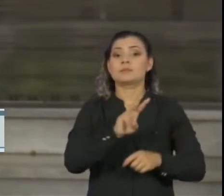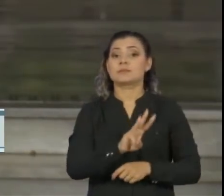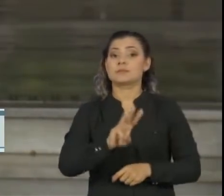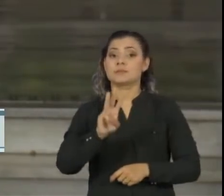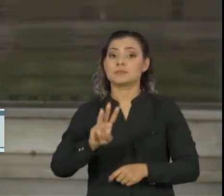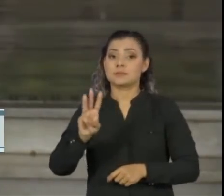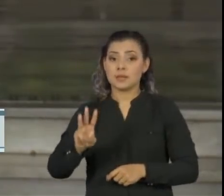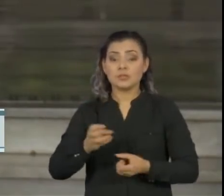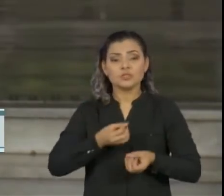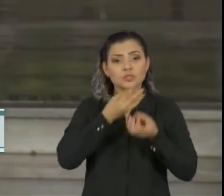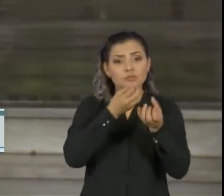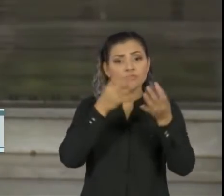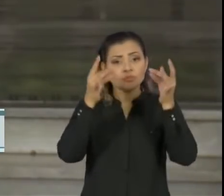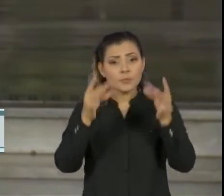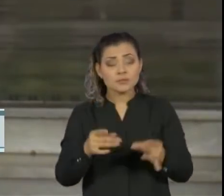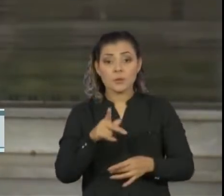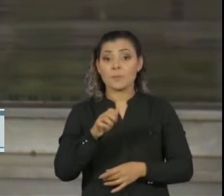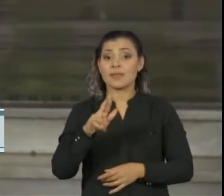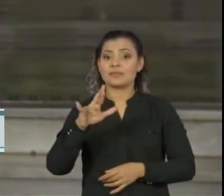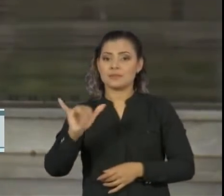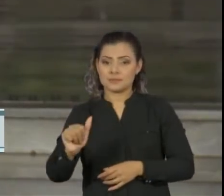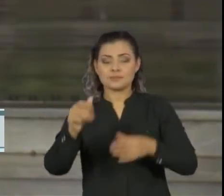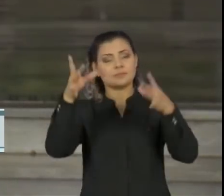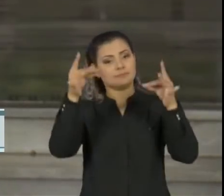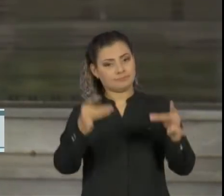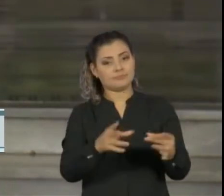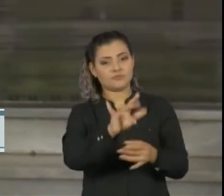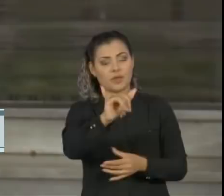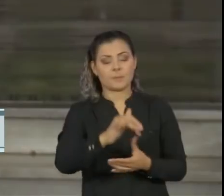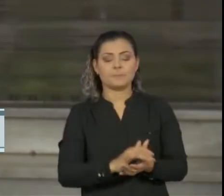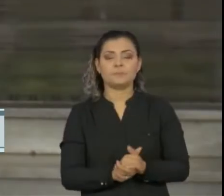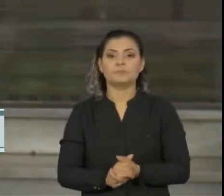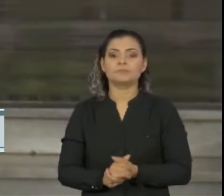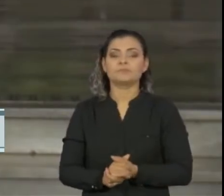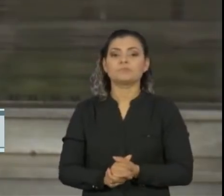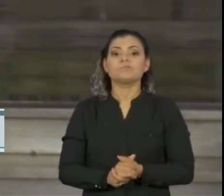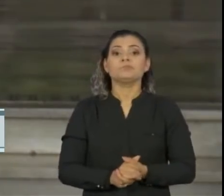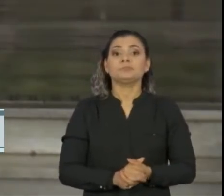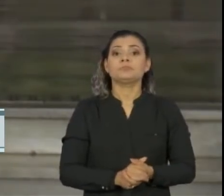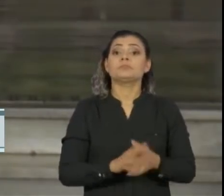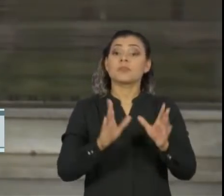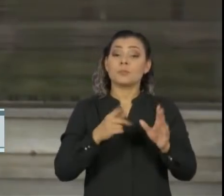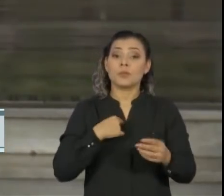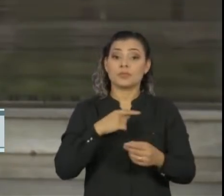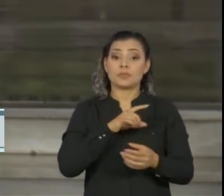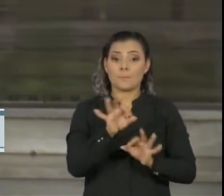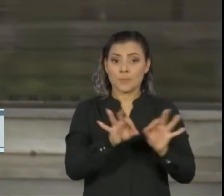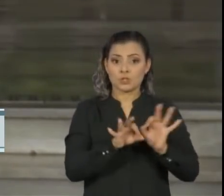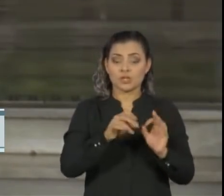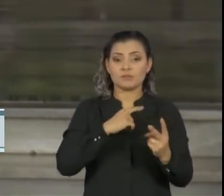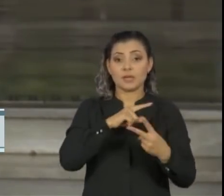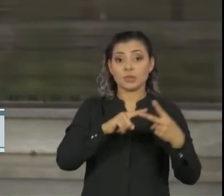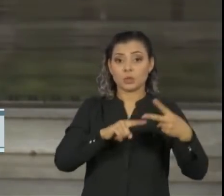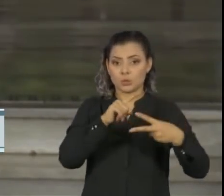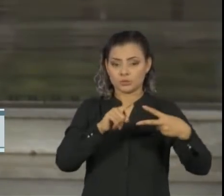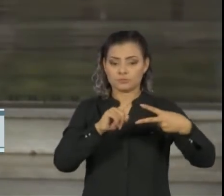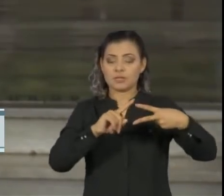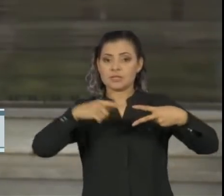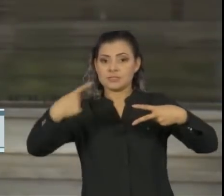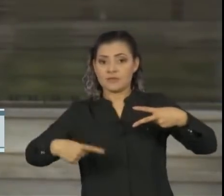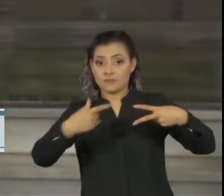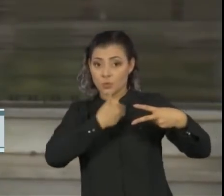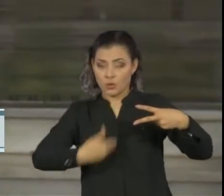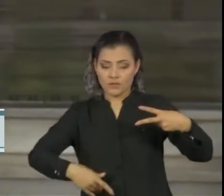site, que será informado pela Patrícia Ellen na sequência. O IDEAGOV tem 2 modalidades: desafios do governo